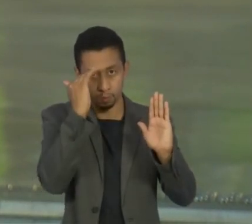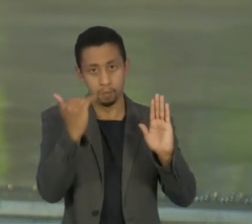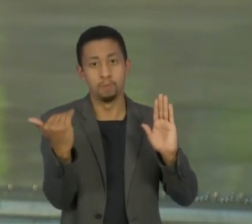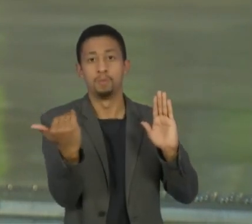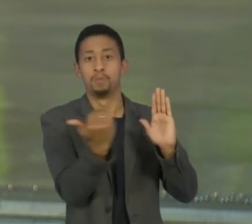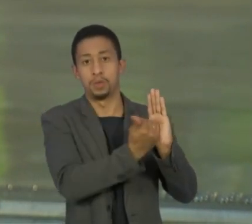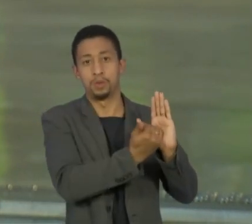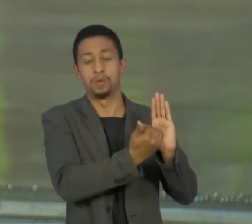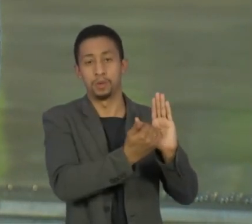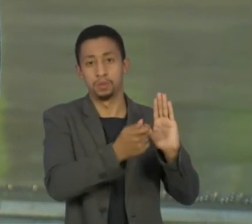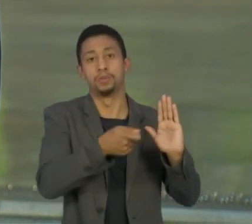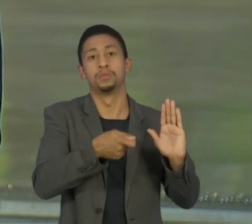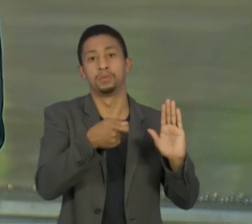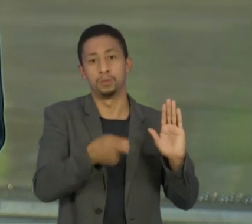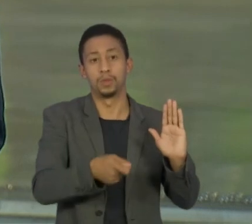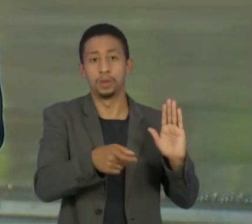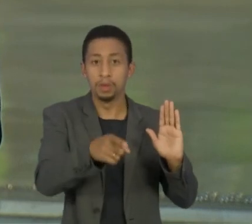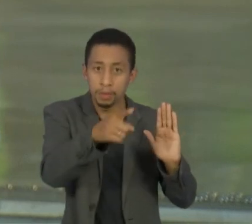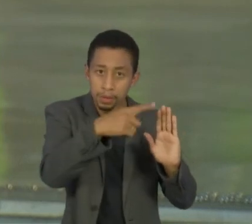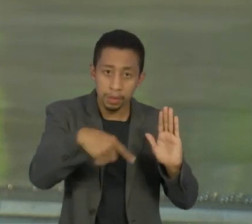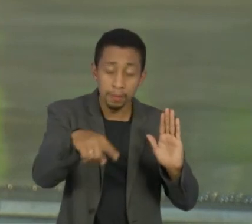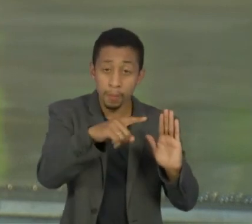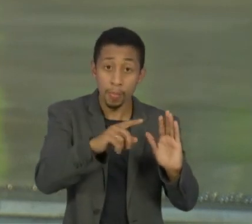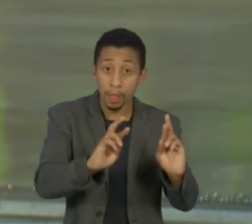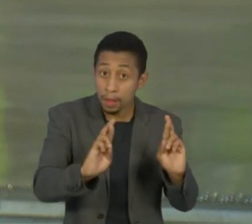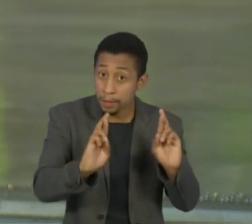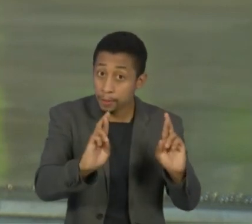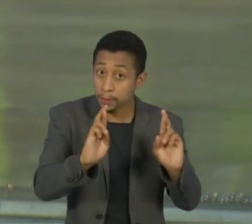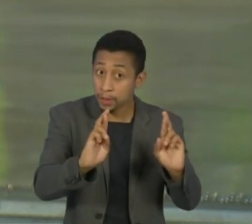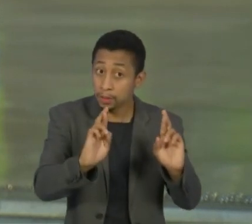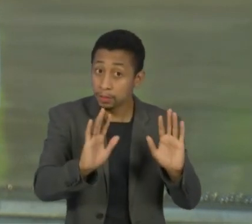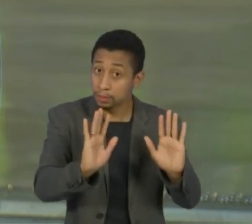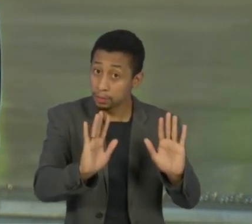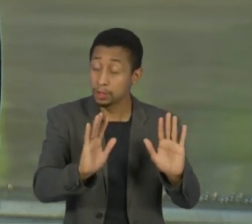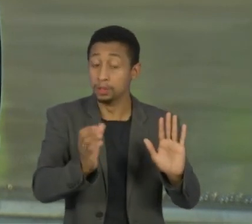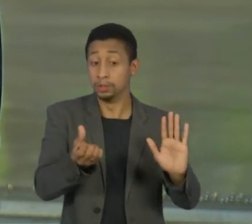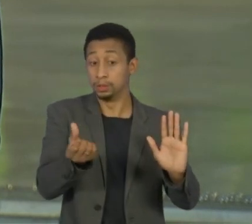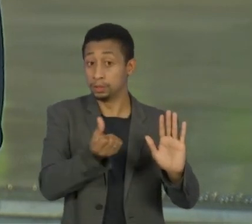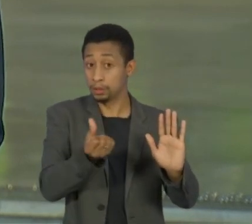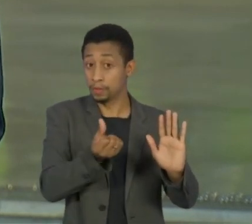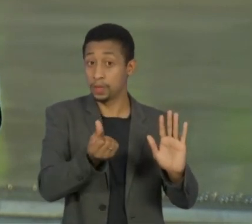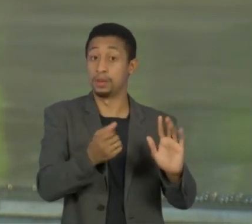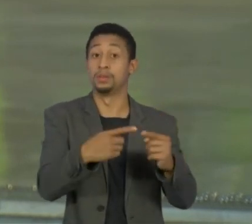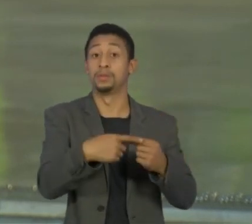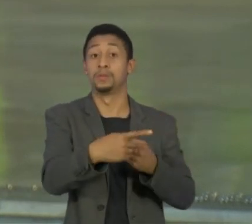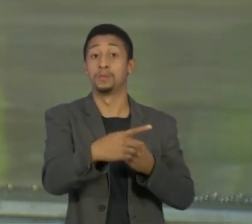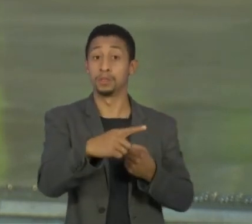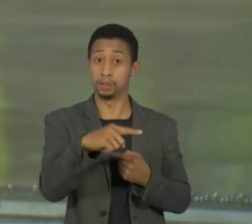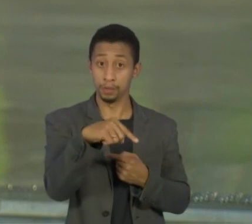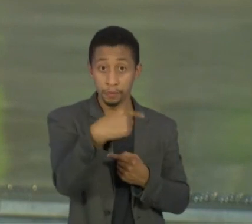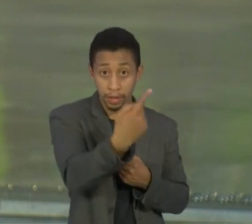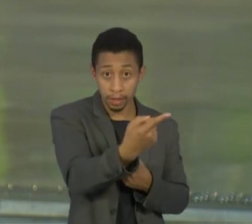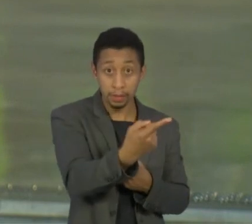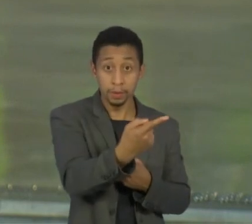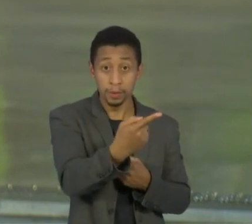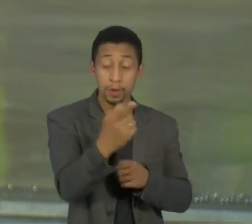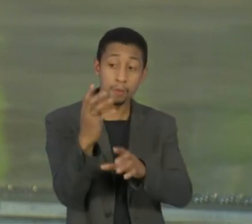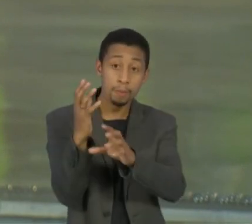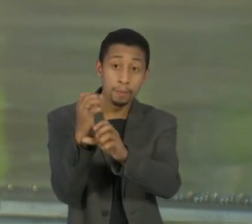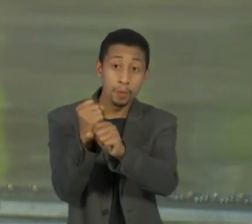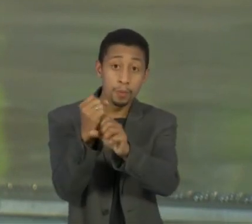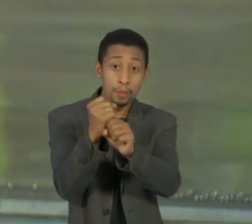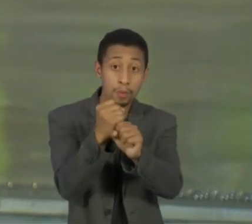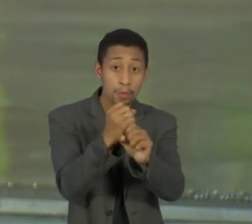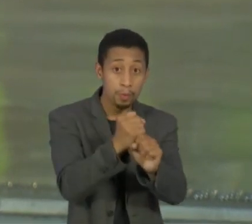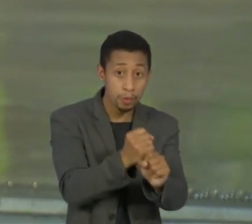portanto, aguardar o resultado da sexta-feira da semana que vem. E se o resultado da sexta-feira